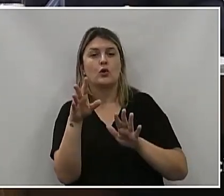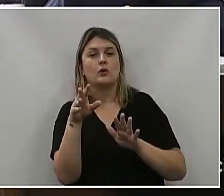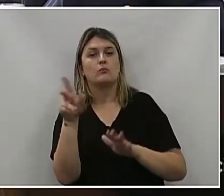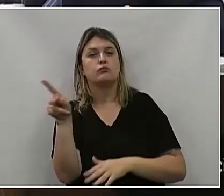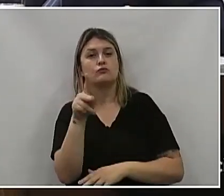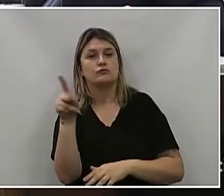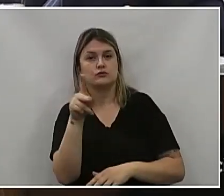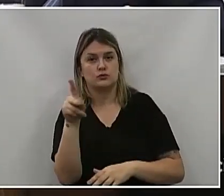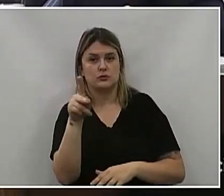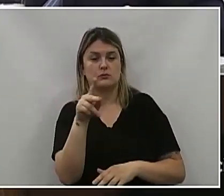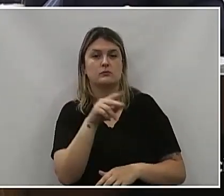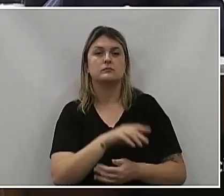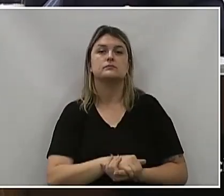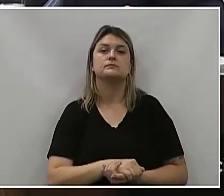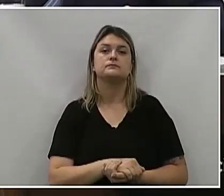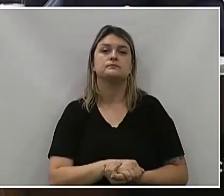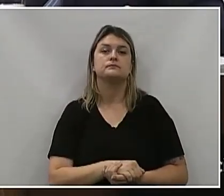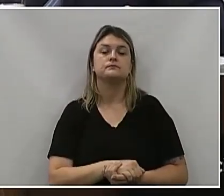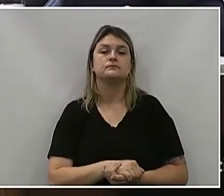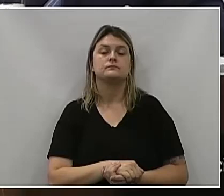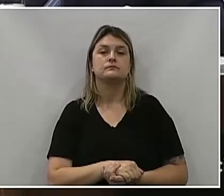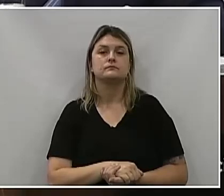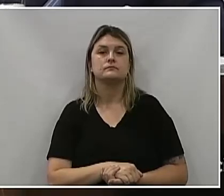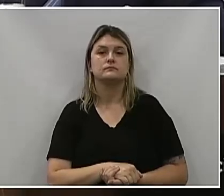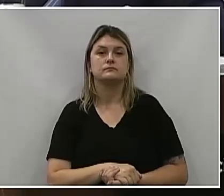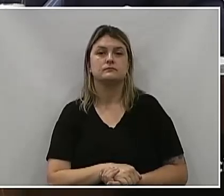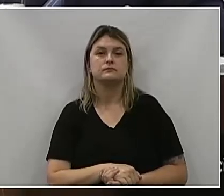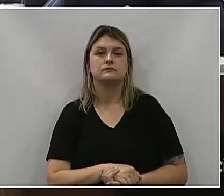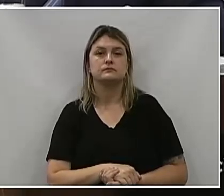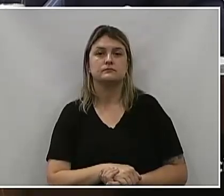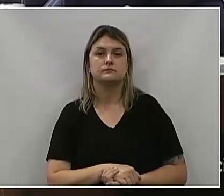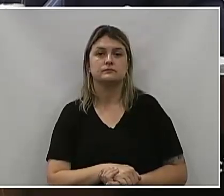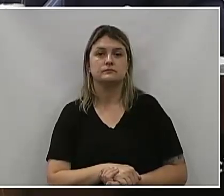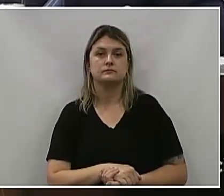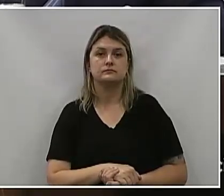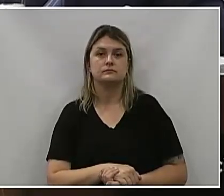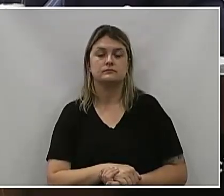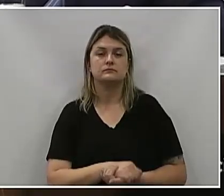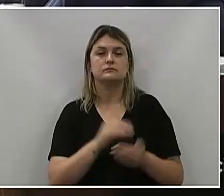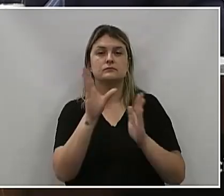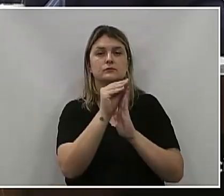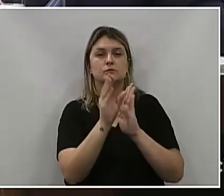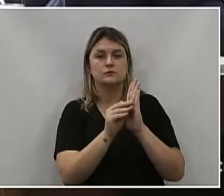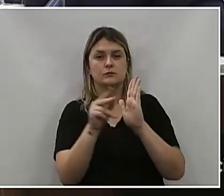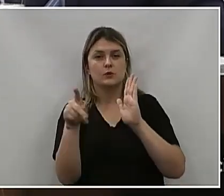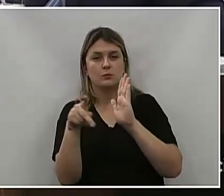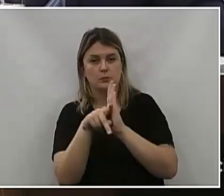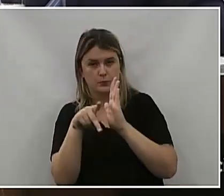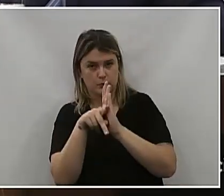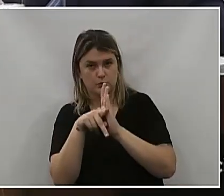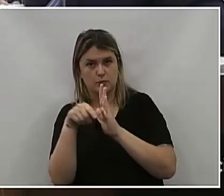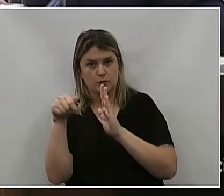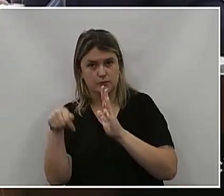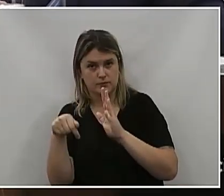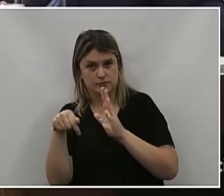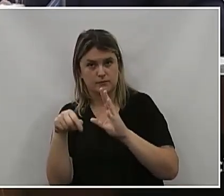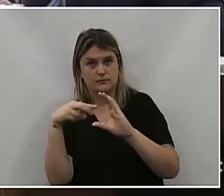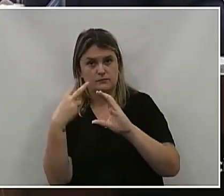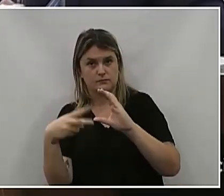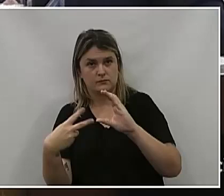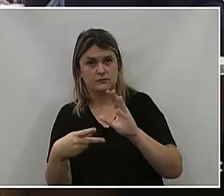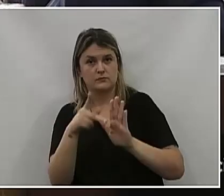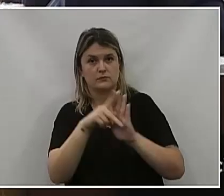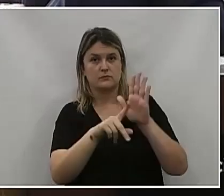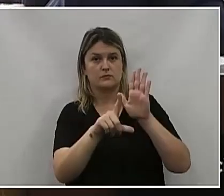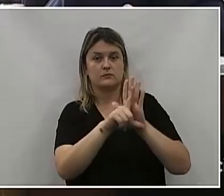Lei 3.058 de 2003 e da outras providências. Matéria do Legislativo. Projeto de lei ordinária